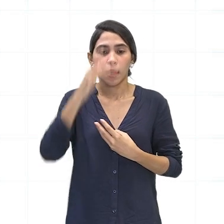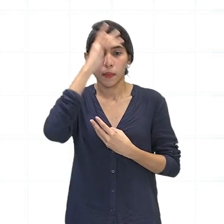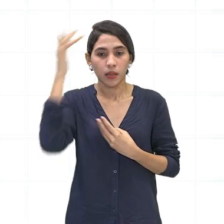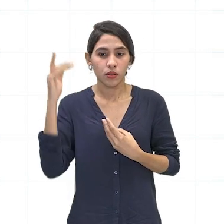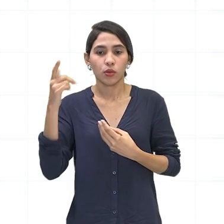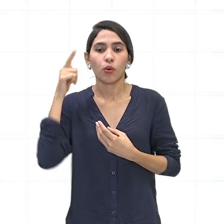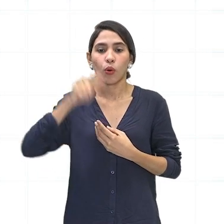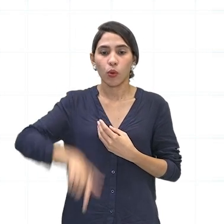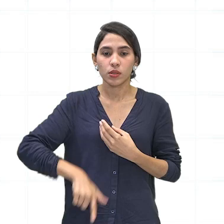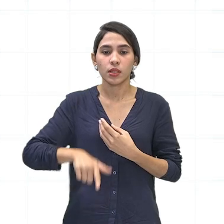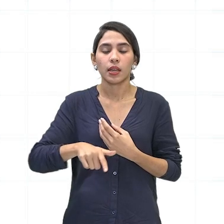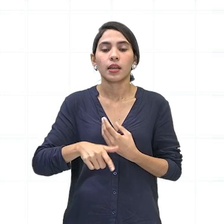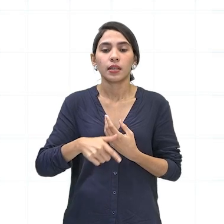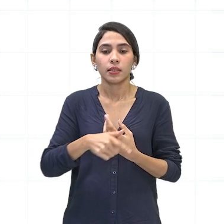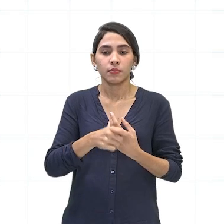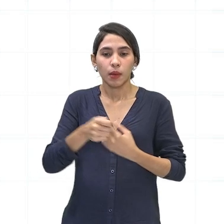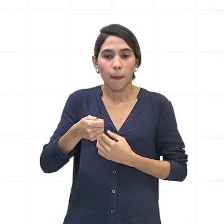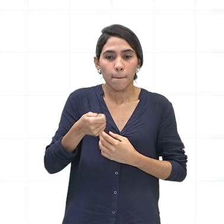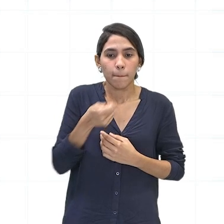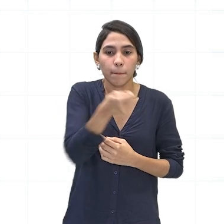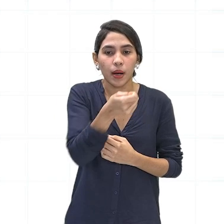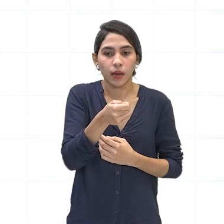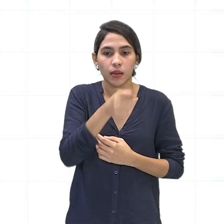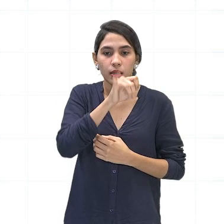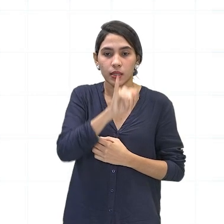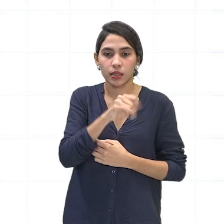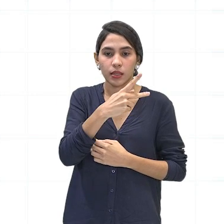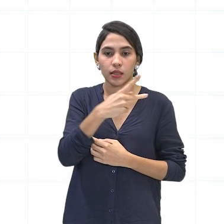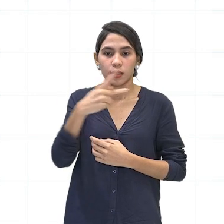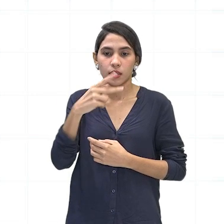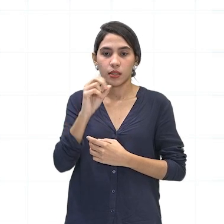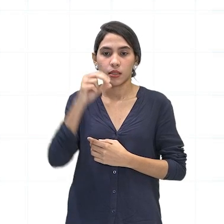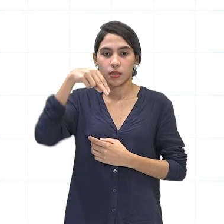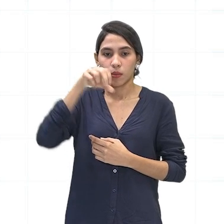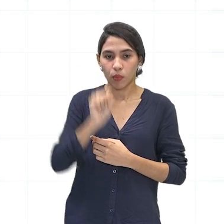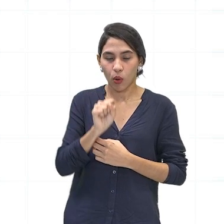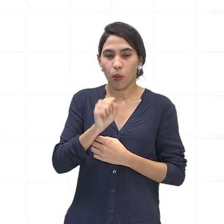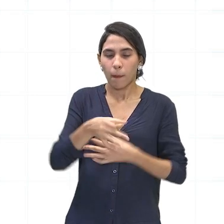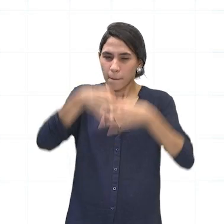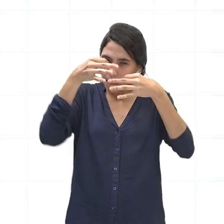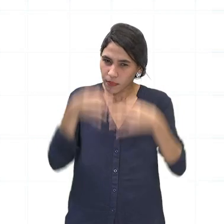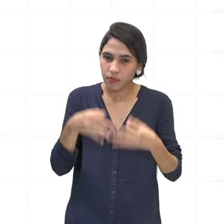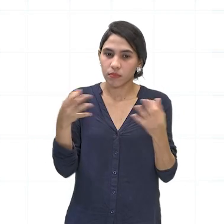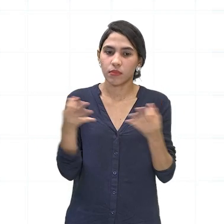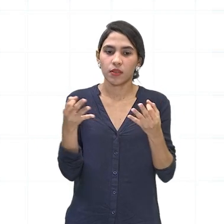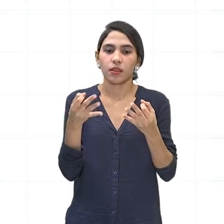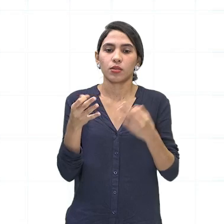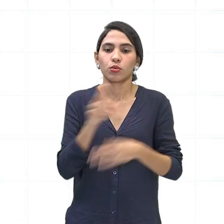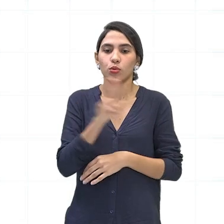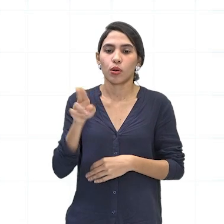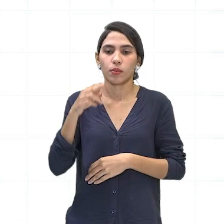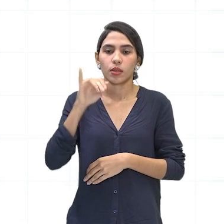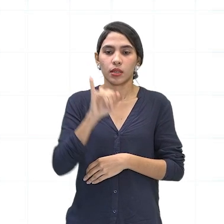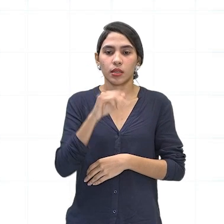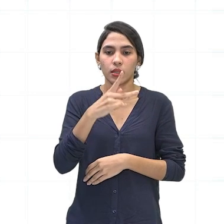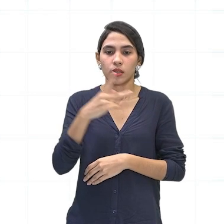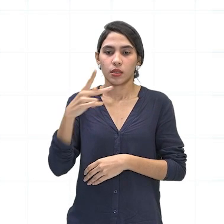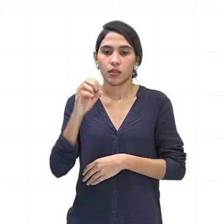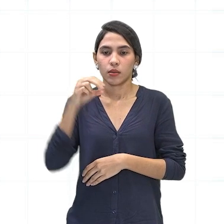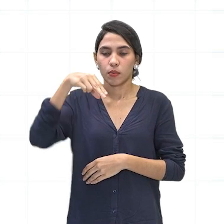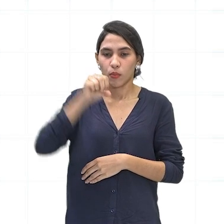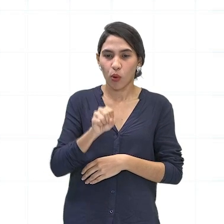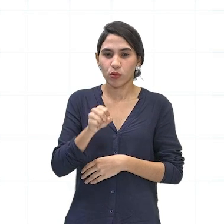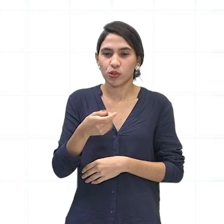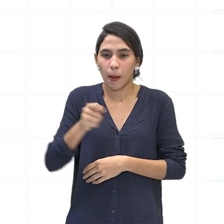é aquele que aplicar os primeiros 2 golpes perfeitos, né? Que eles são chamados aí também de